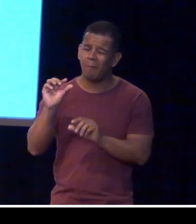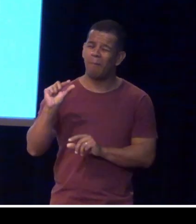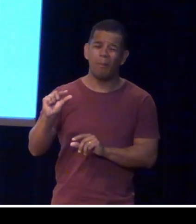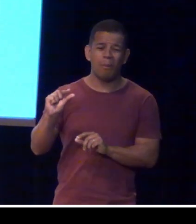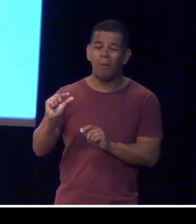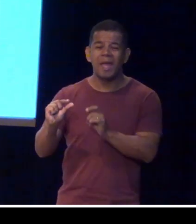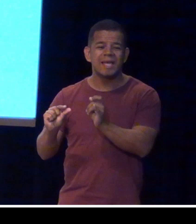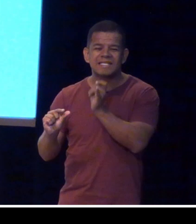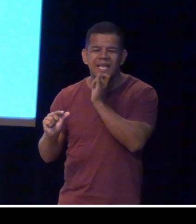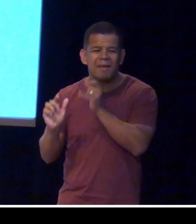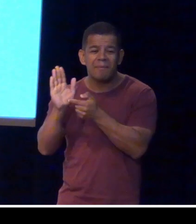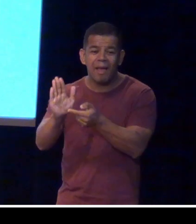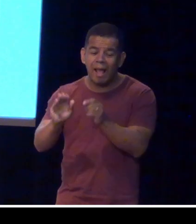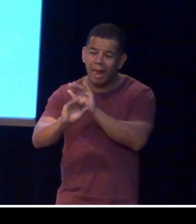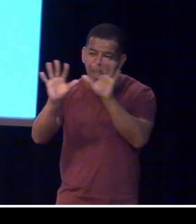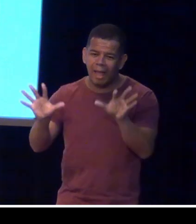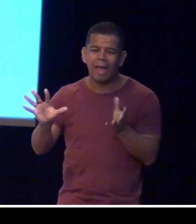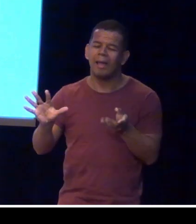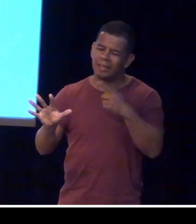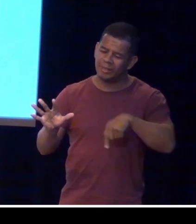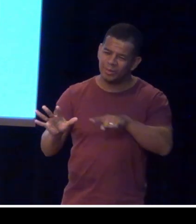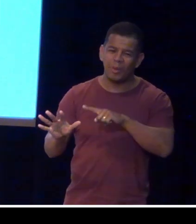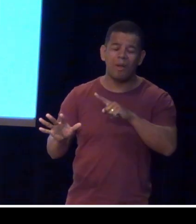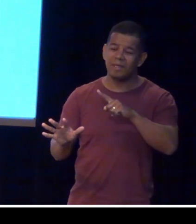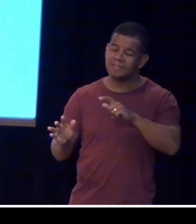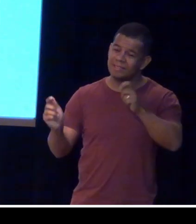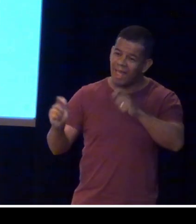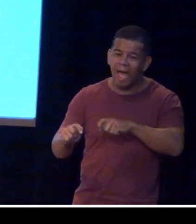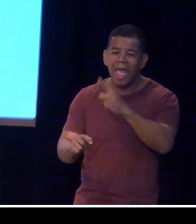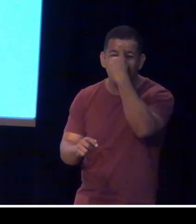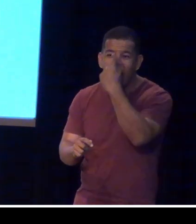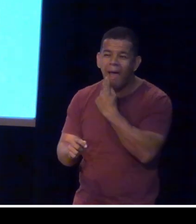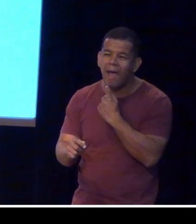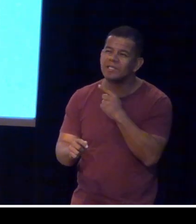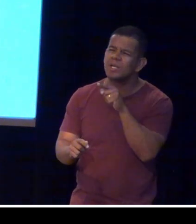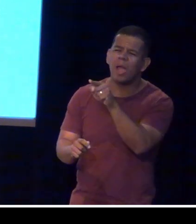claros, né? Que para a gente aprender até a ler uma imagem.